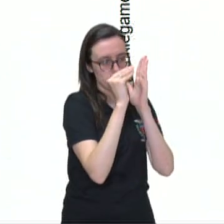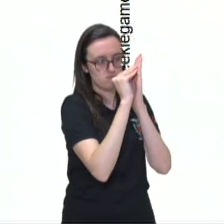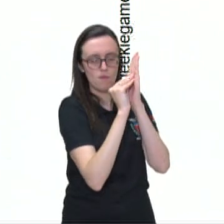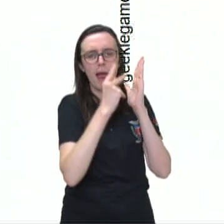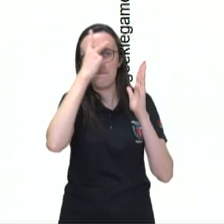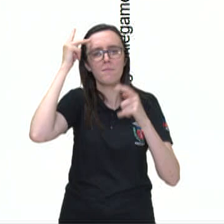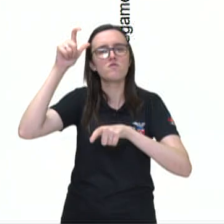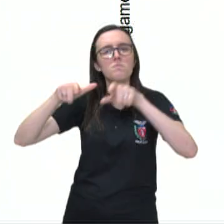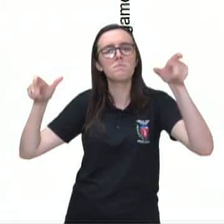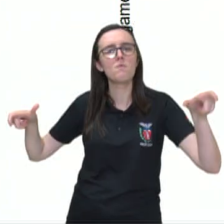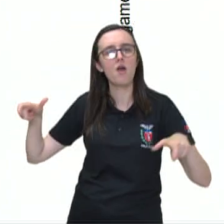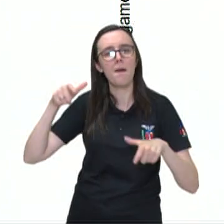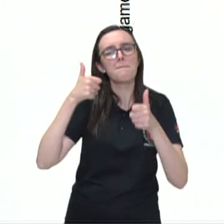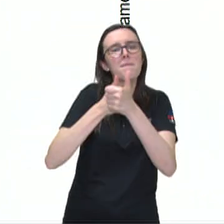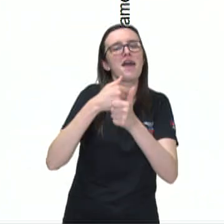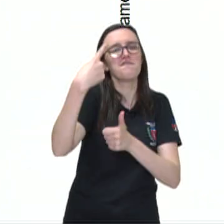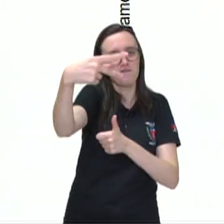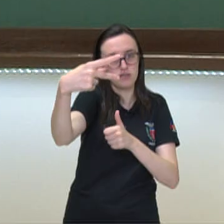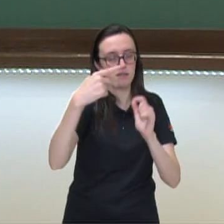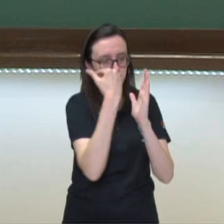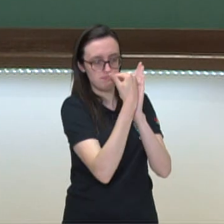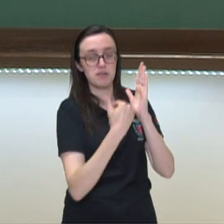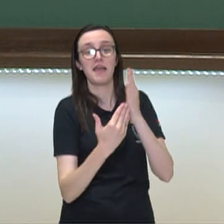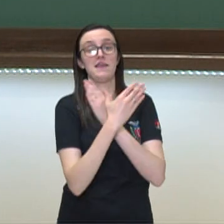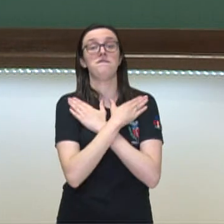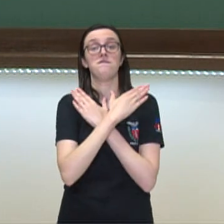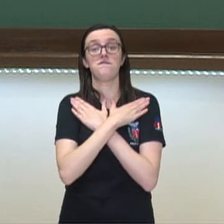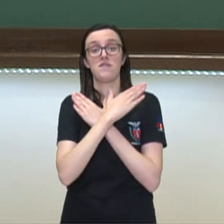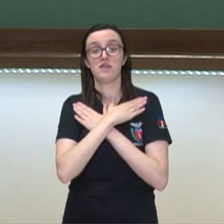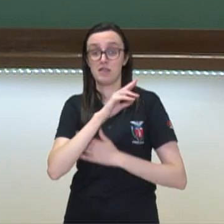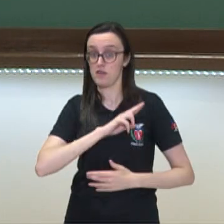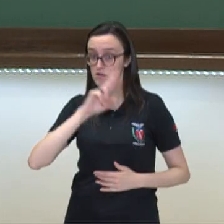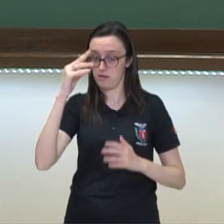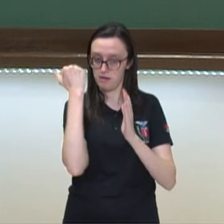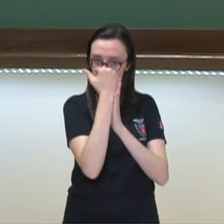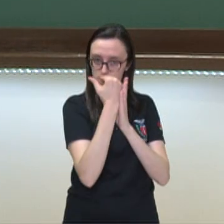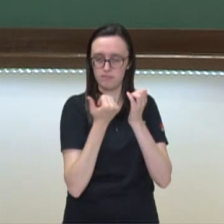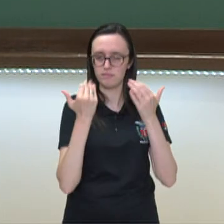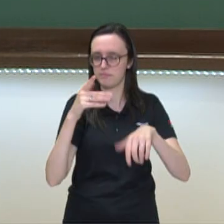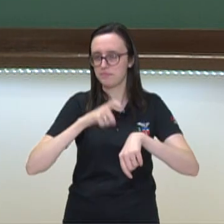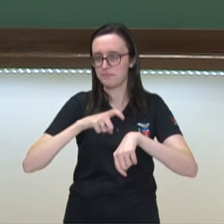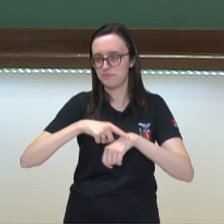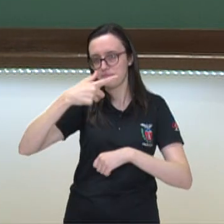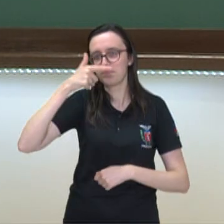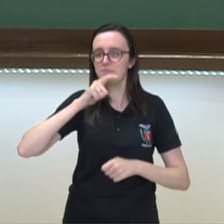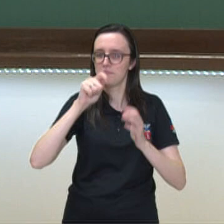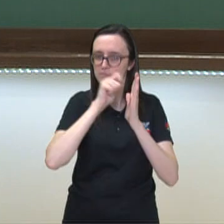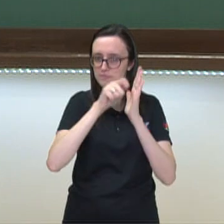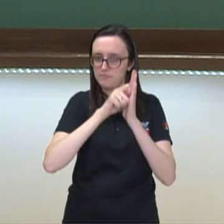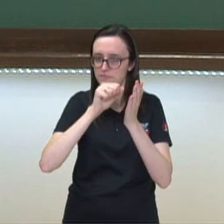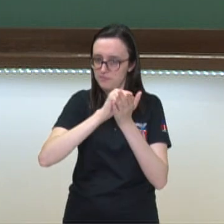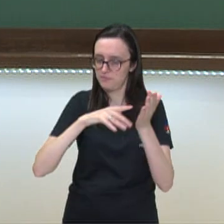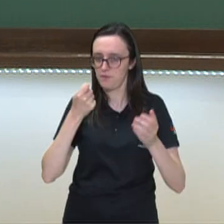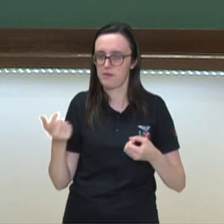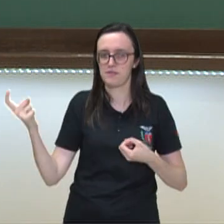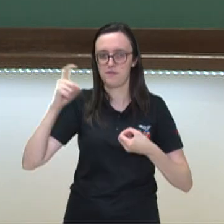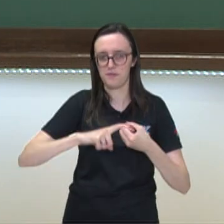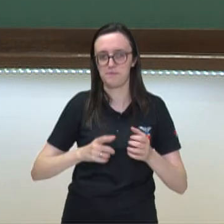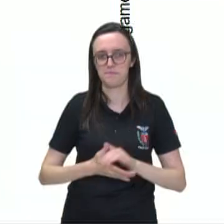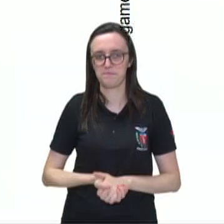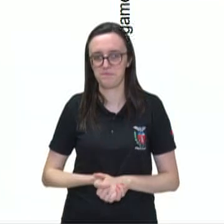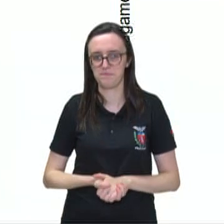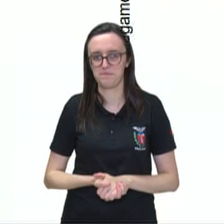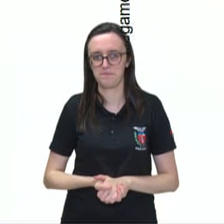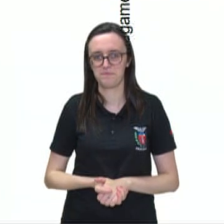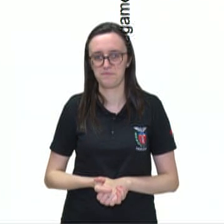mais próximas que você lembra, até os feriados religiosos. Vamos dar um tempo para vocês fazerem essa atividade e já voltamos.